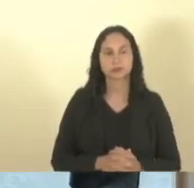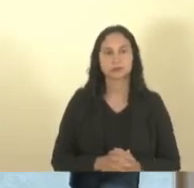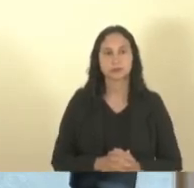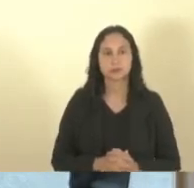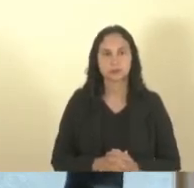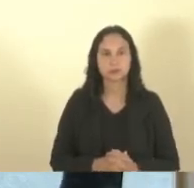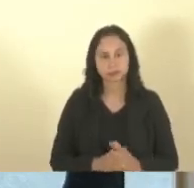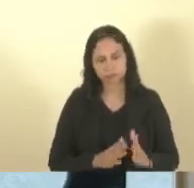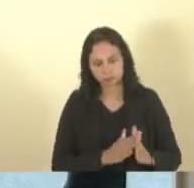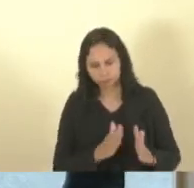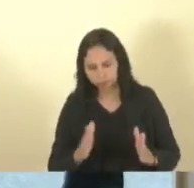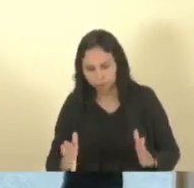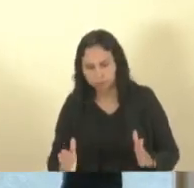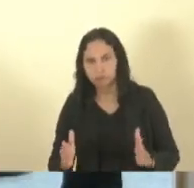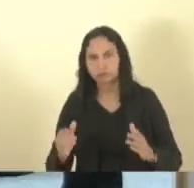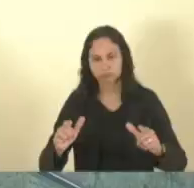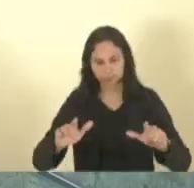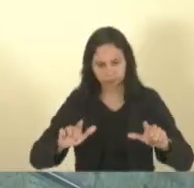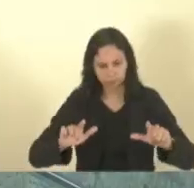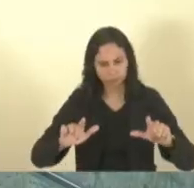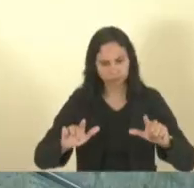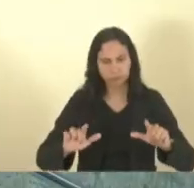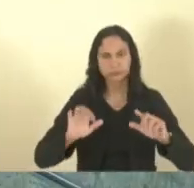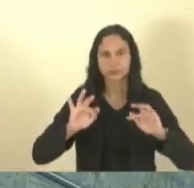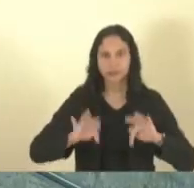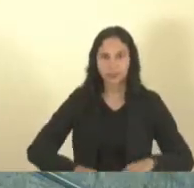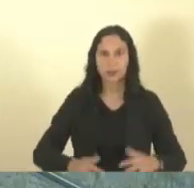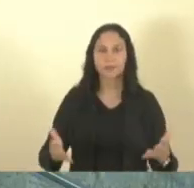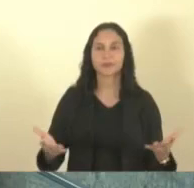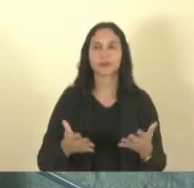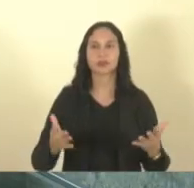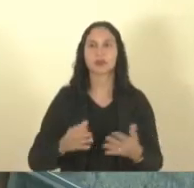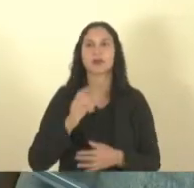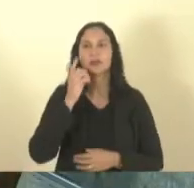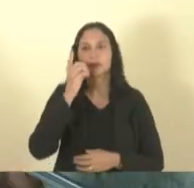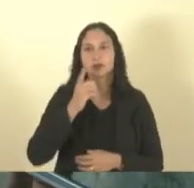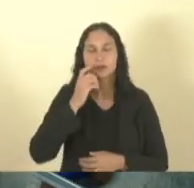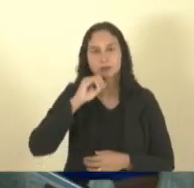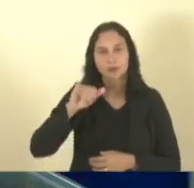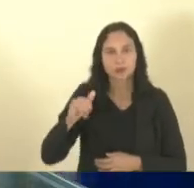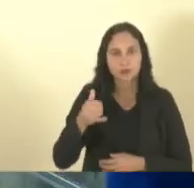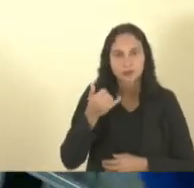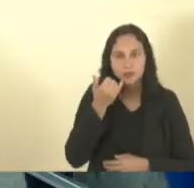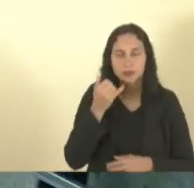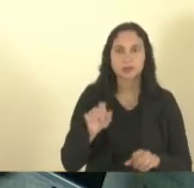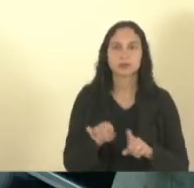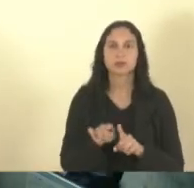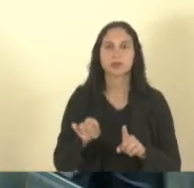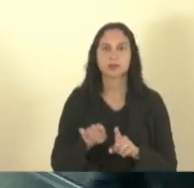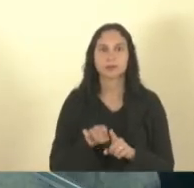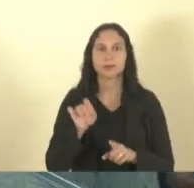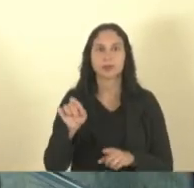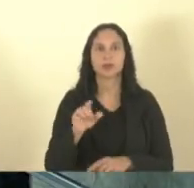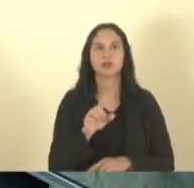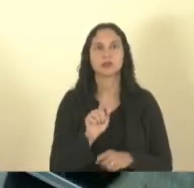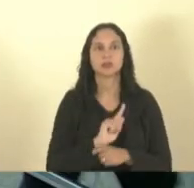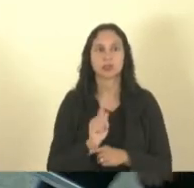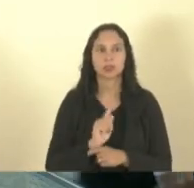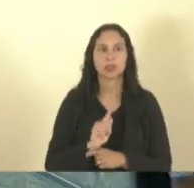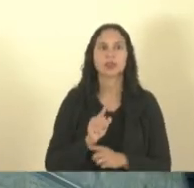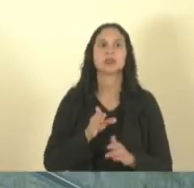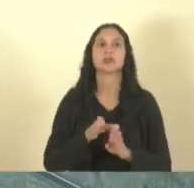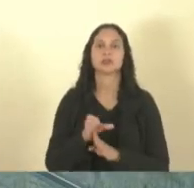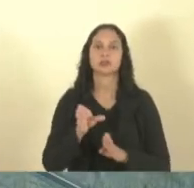Finalizando a fase das homenagens, peço à senhora deputada que retorne aos seus assentos, bem como o conselheiro, o gerente, por